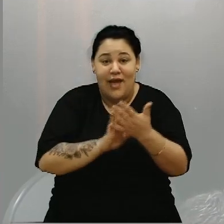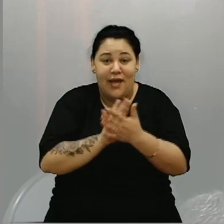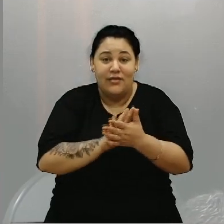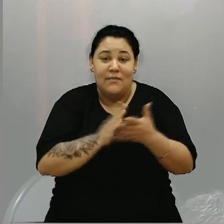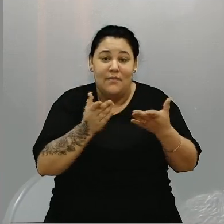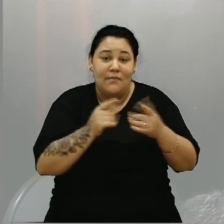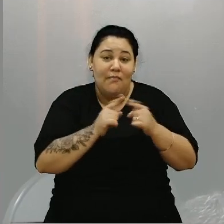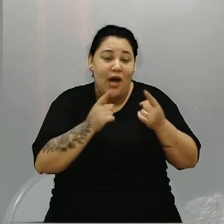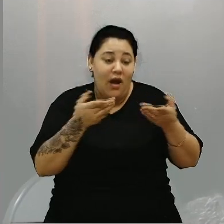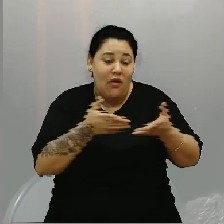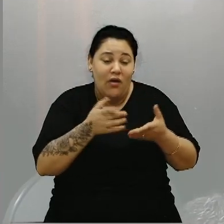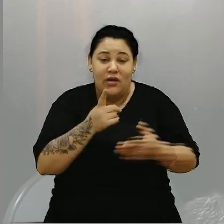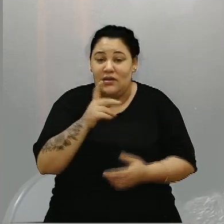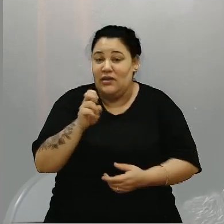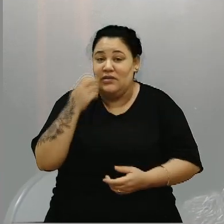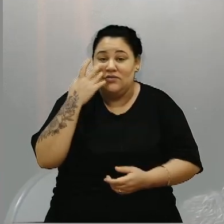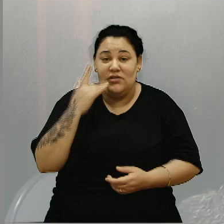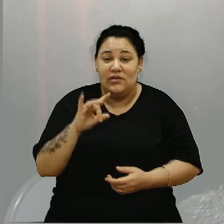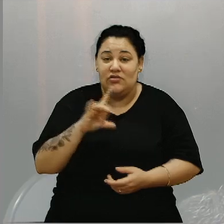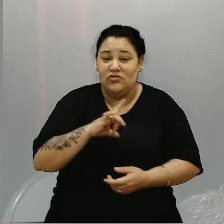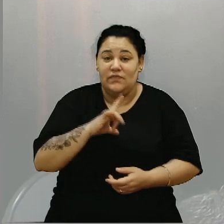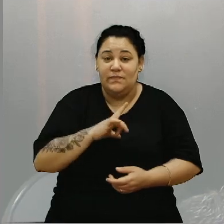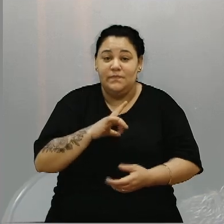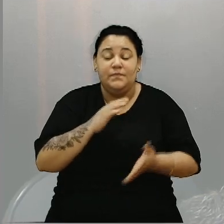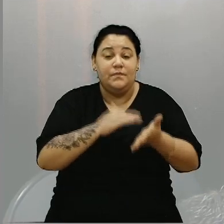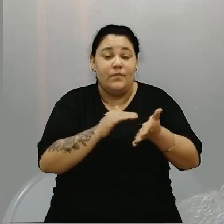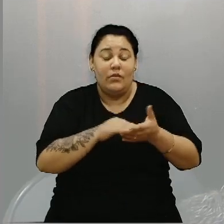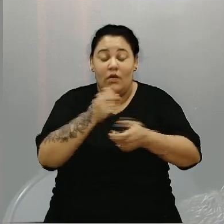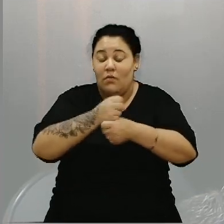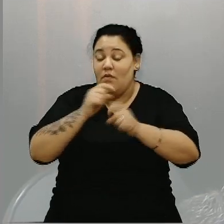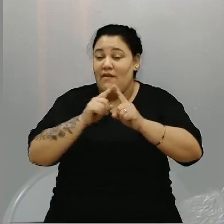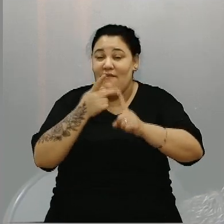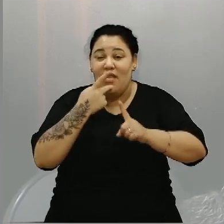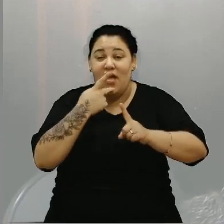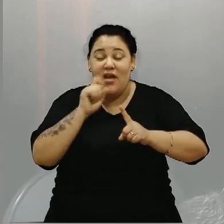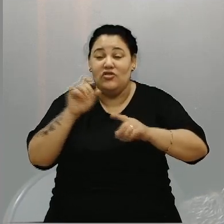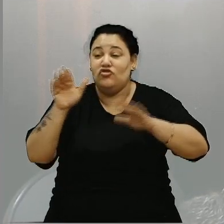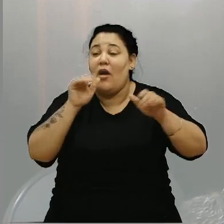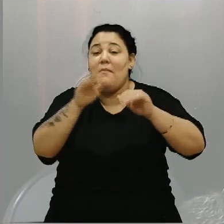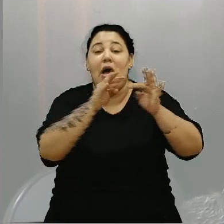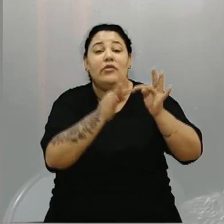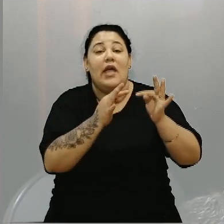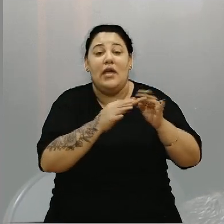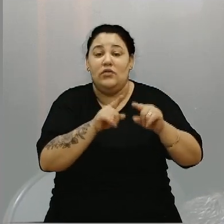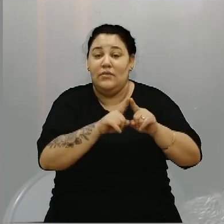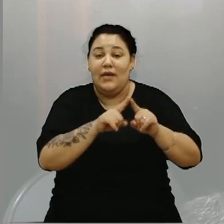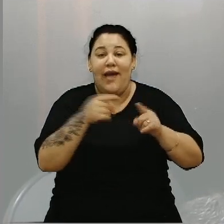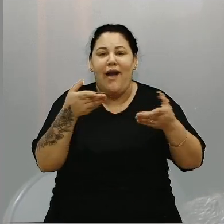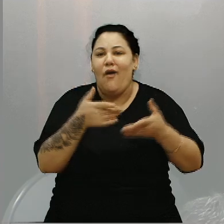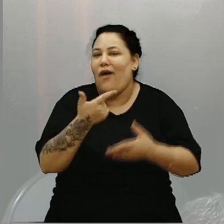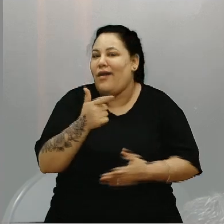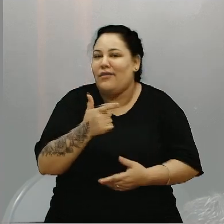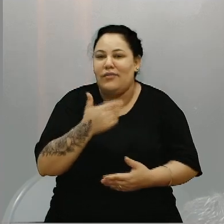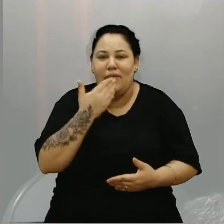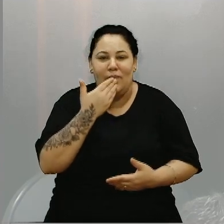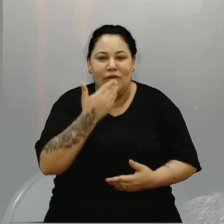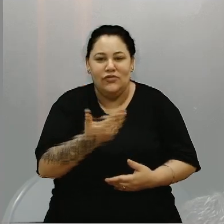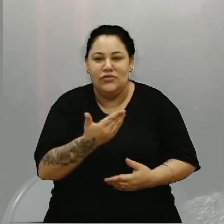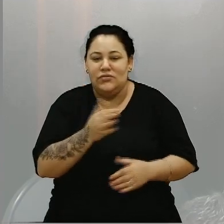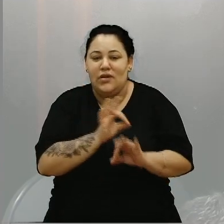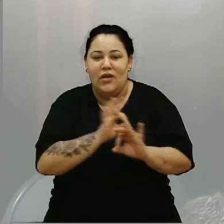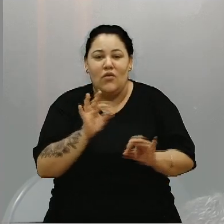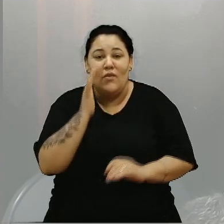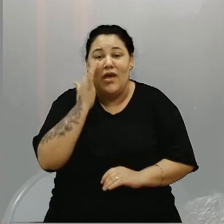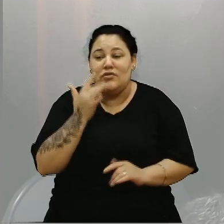atrás, estivemos lá na Secretaria de Obras. Daí disseram assim, ó, nós vamos chamar os técnicos aqui, agora não tem pedido nenhum para resolver o problema daquela